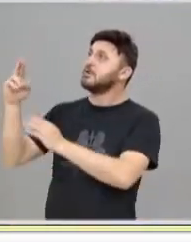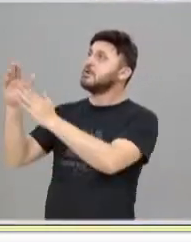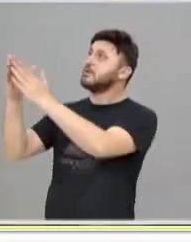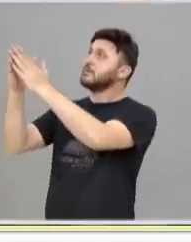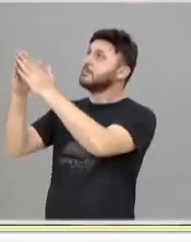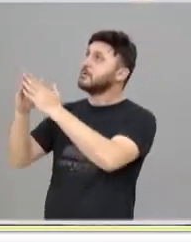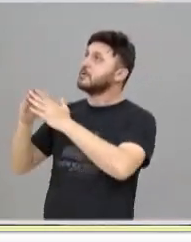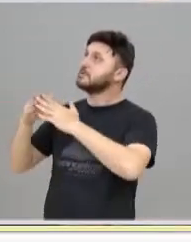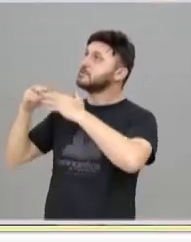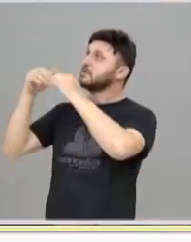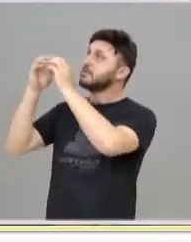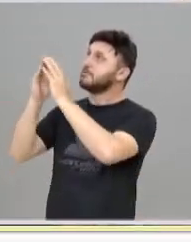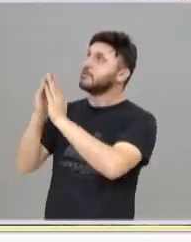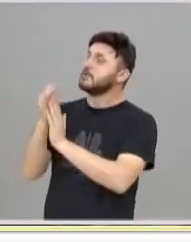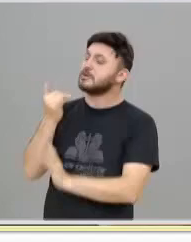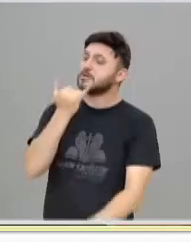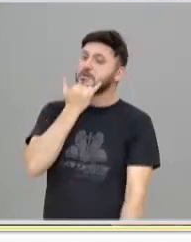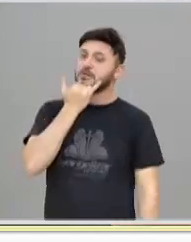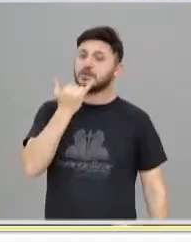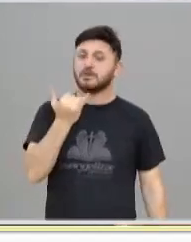Senhor, pedir